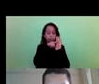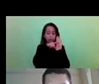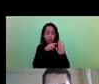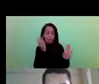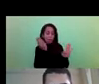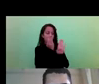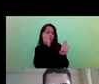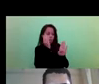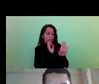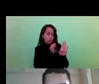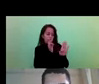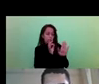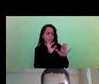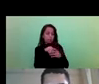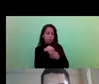aspectos